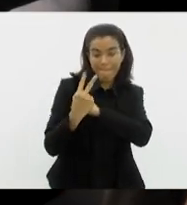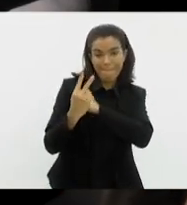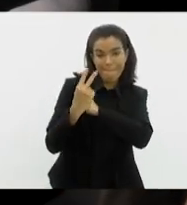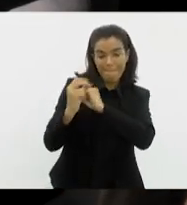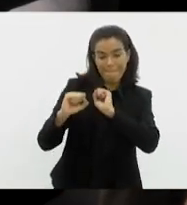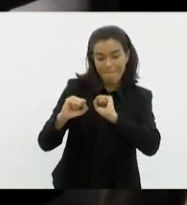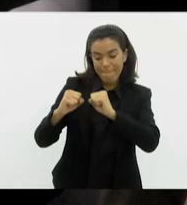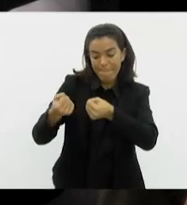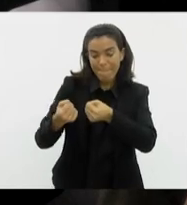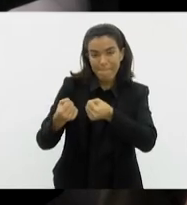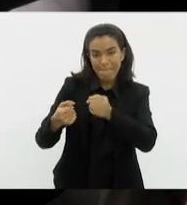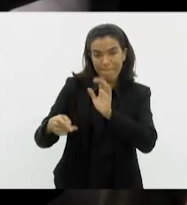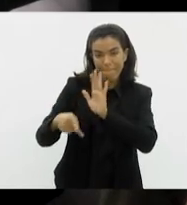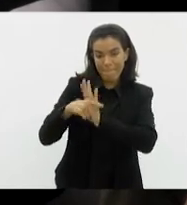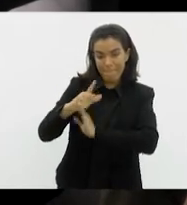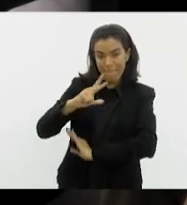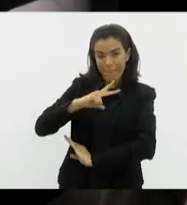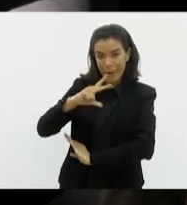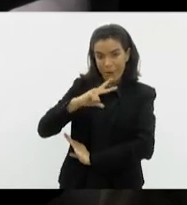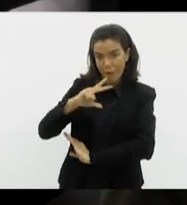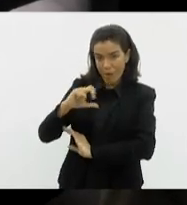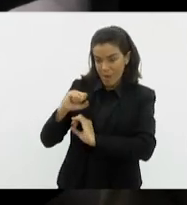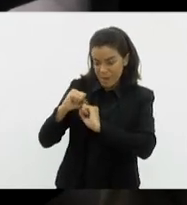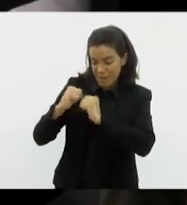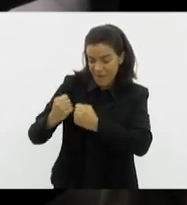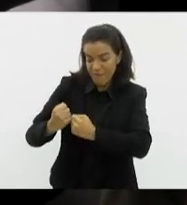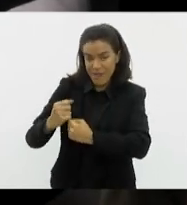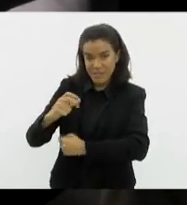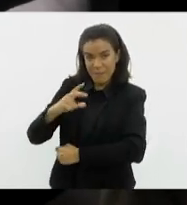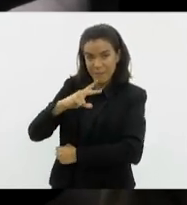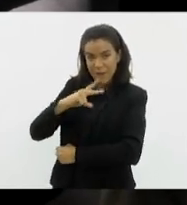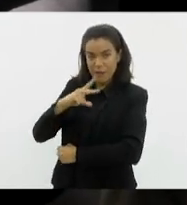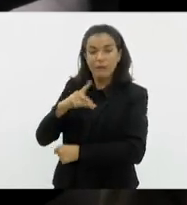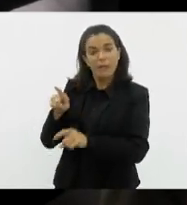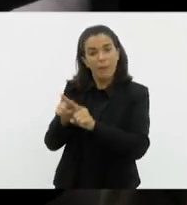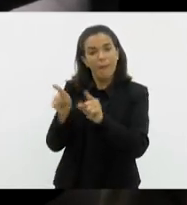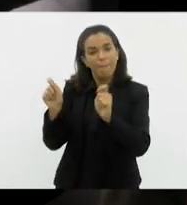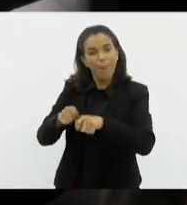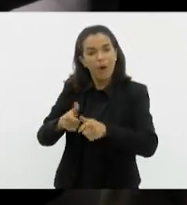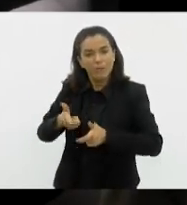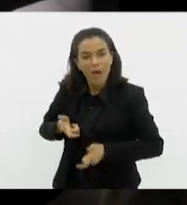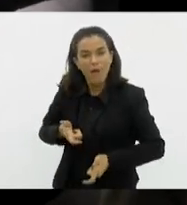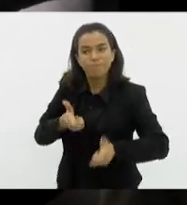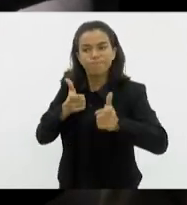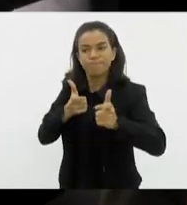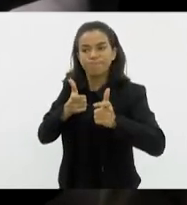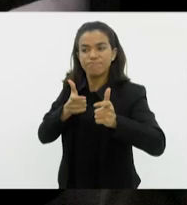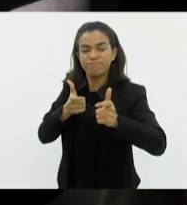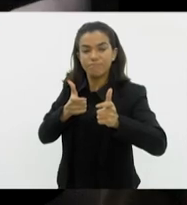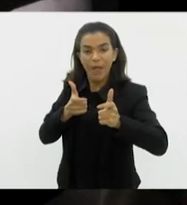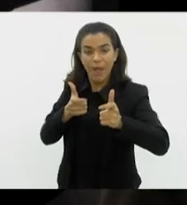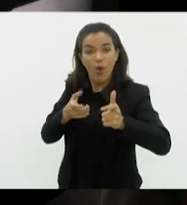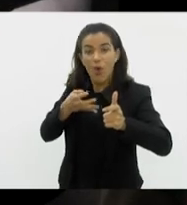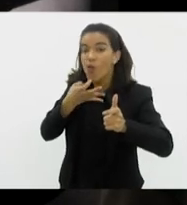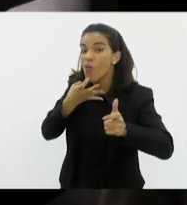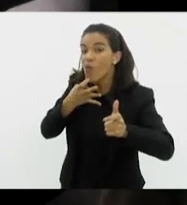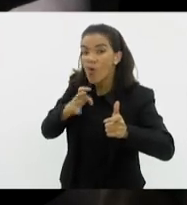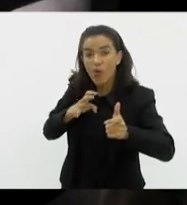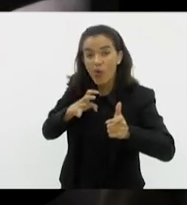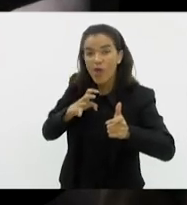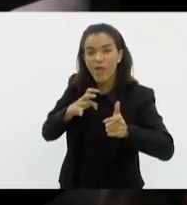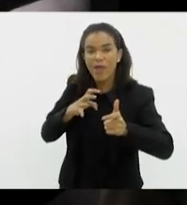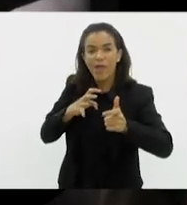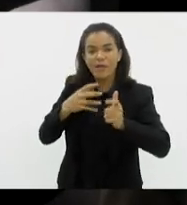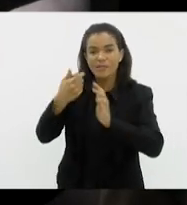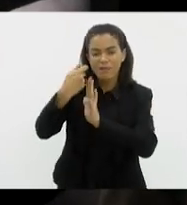pessoal, né? O que serve como defesa pessoal também pode servir para ataque. Então, por não conhecer o escopo do